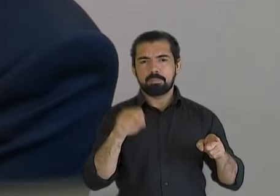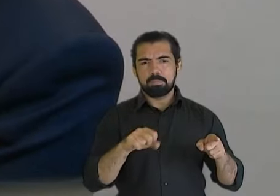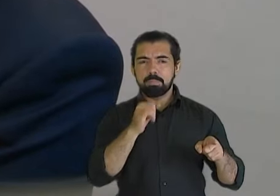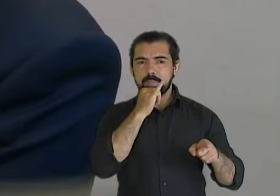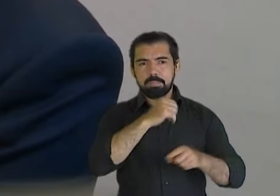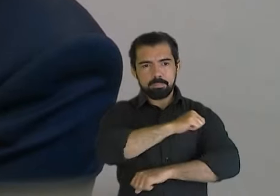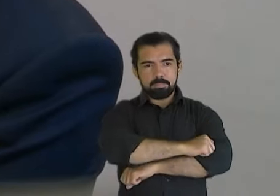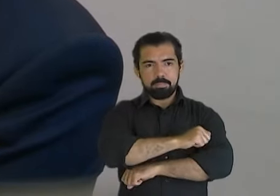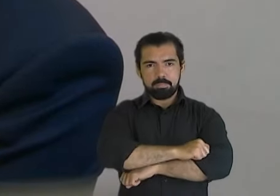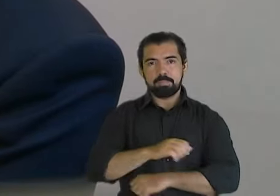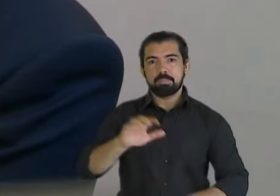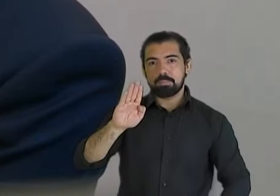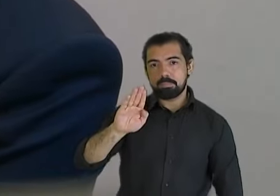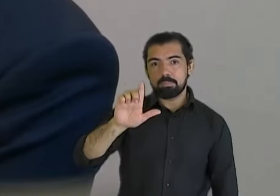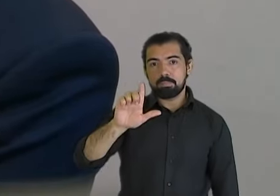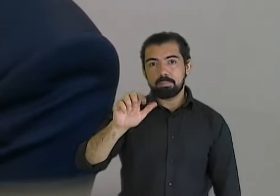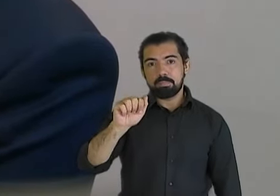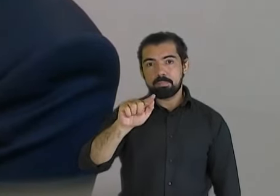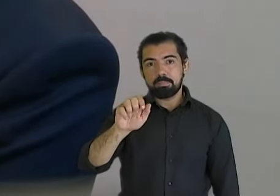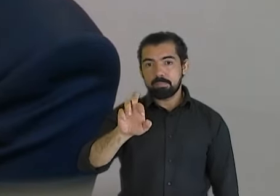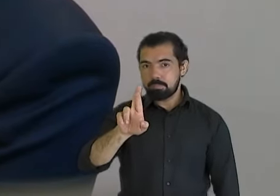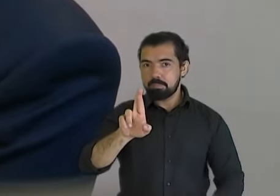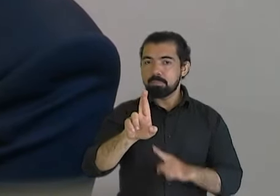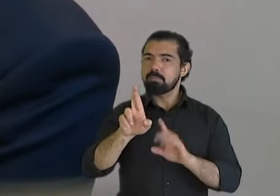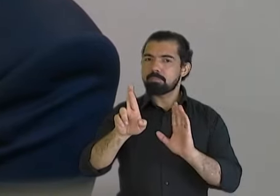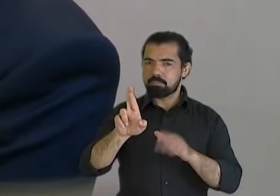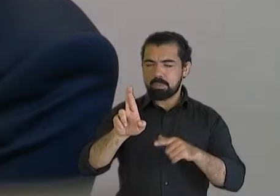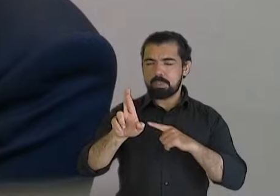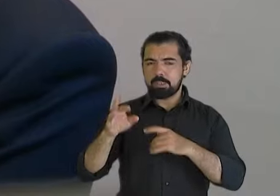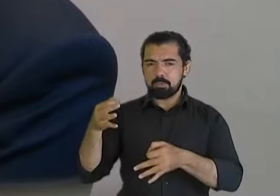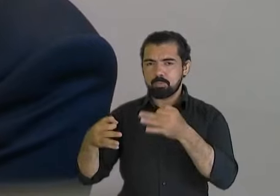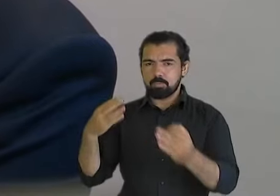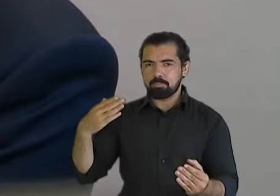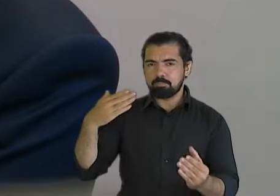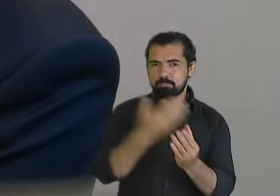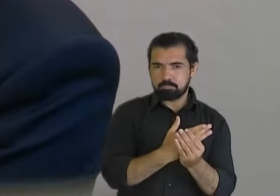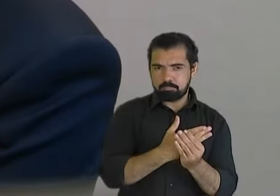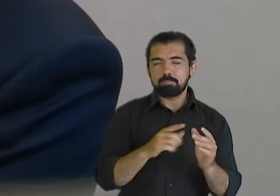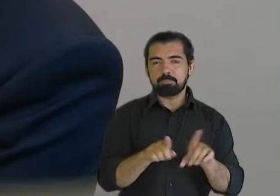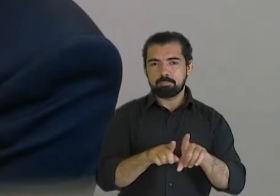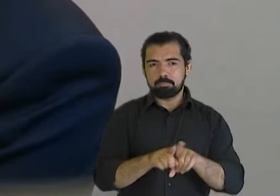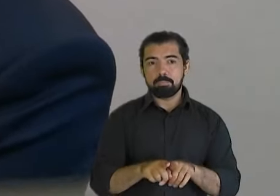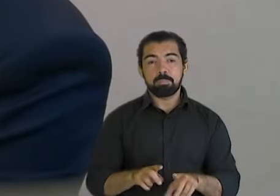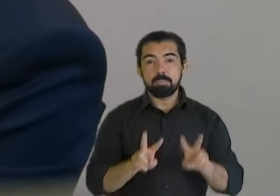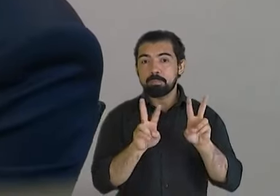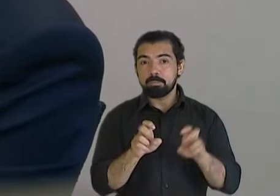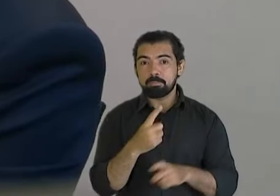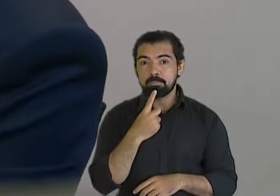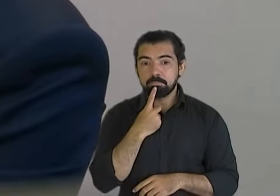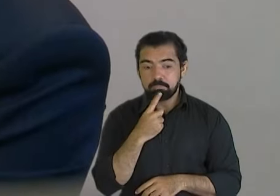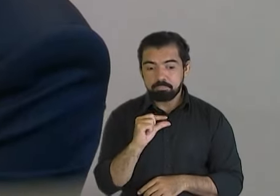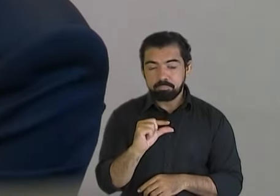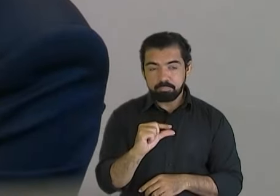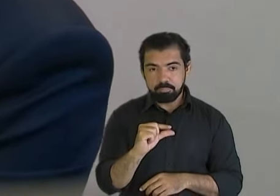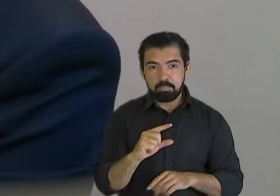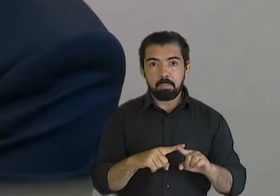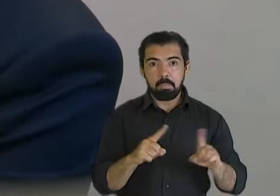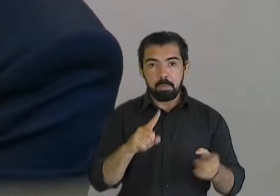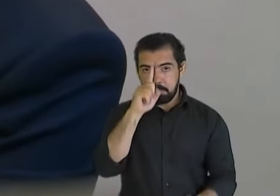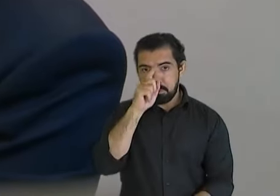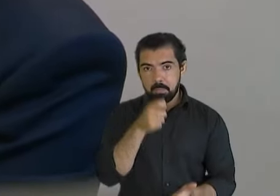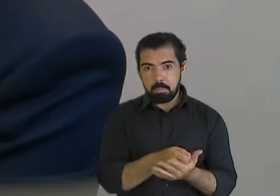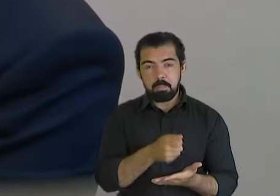como a Blazer já foram acionadas na justiça. Em razão de ser ainda uma questão muito recente, nós ainda não temos nenhuma